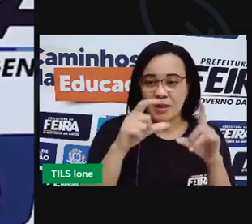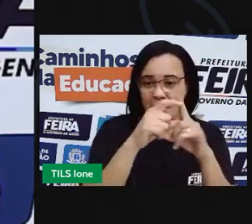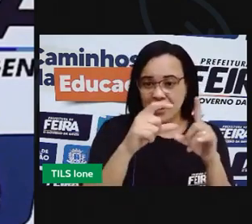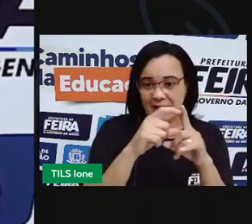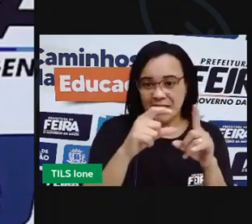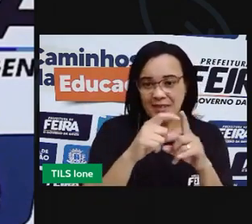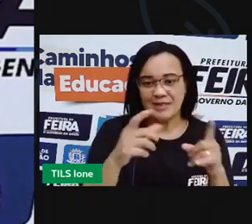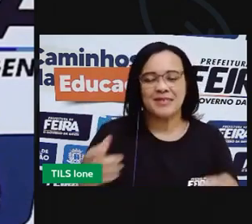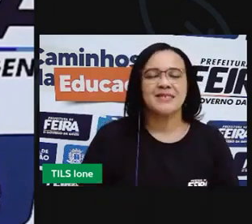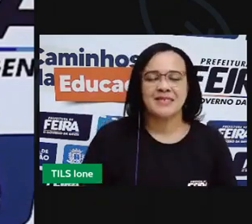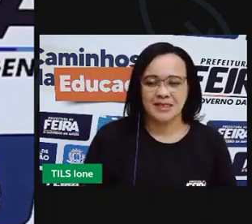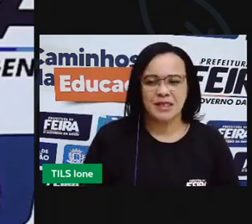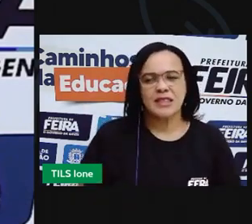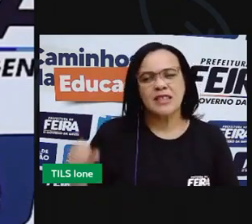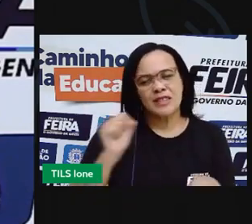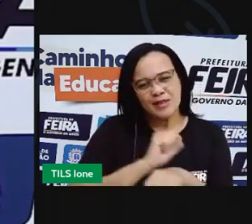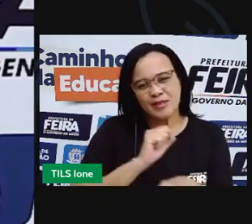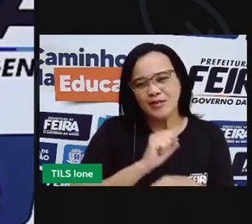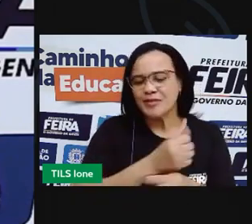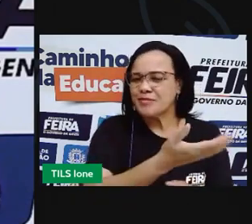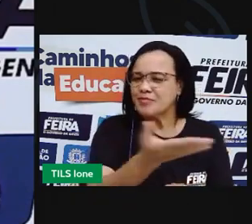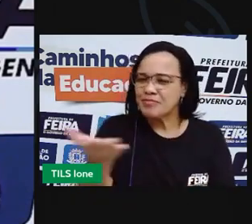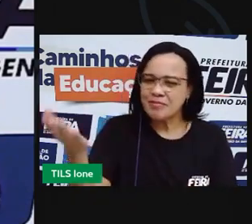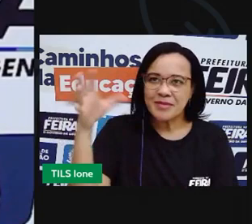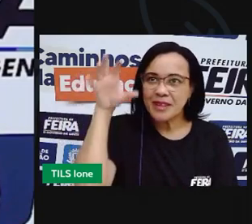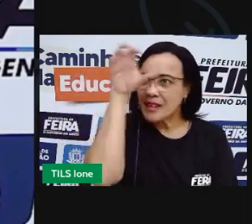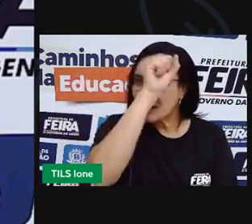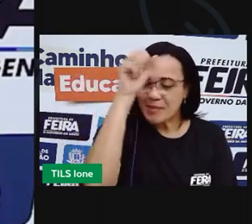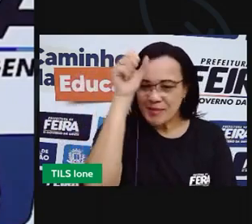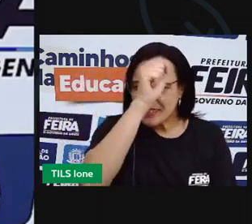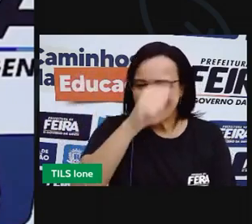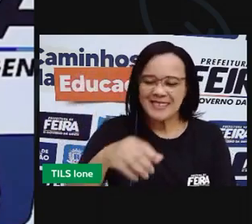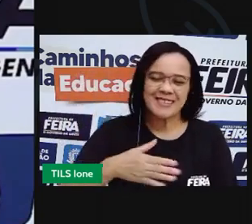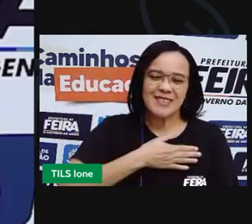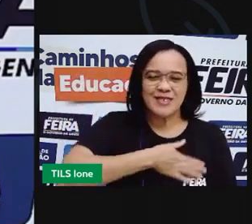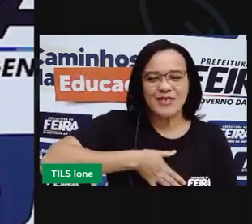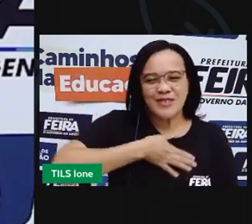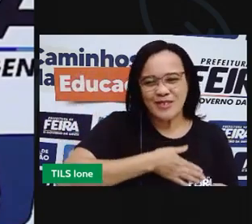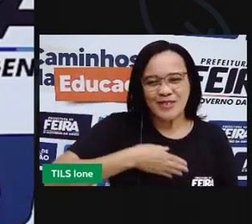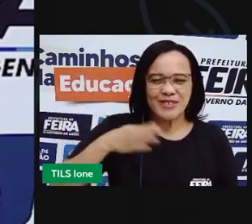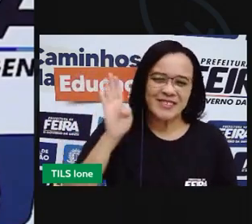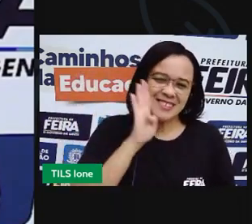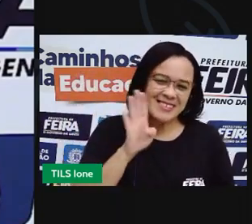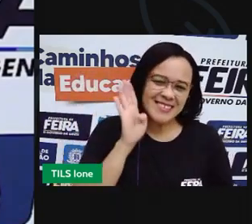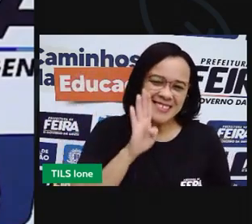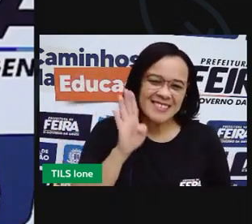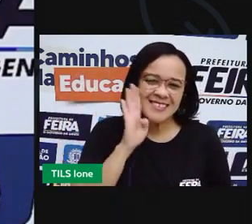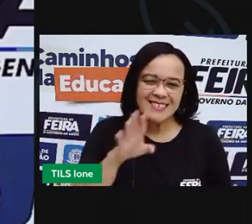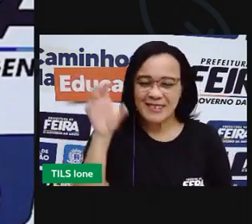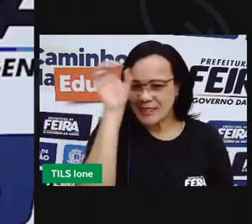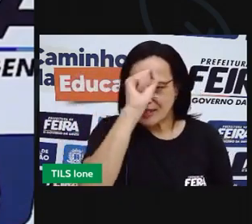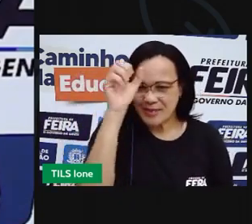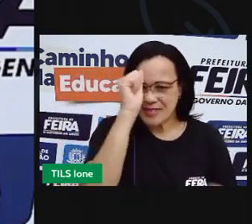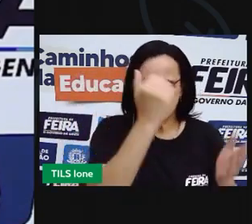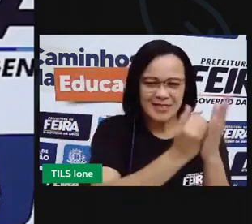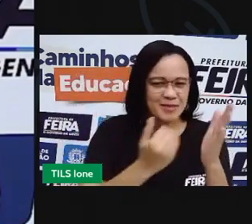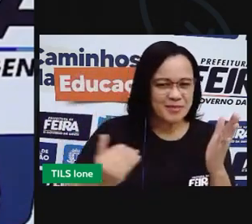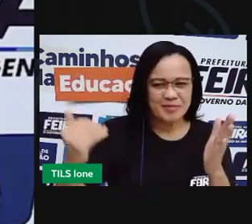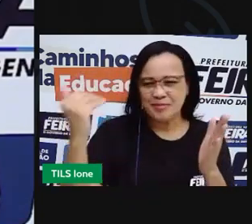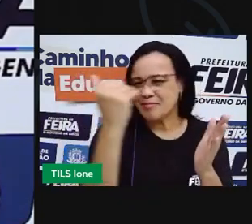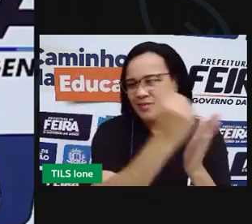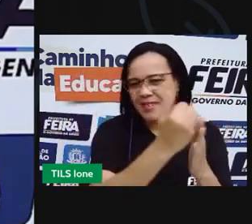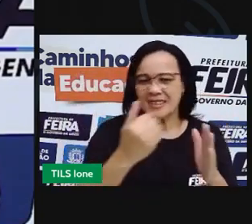Espero que você tenha aprendido bastante com a nossa aula, tenha gostado de se divertir e aprendido que é o que a gente mais quer que você